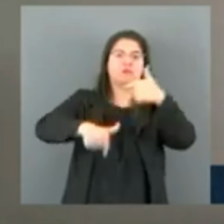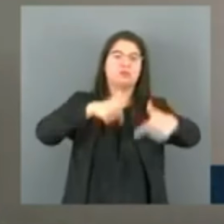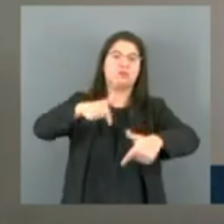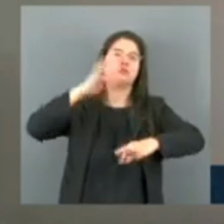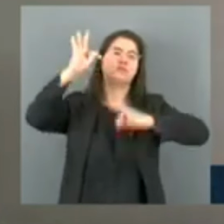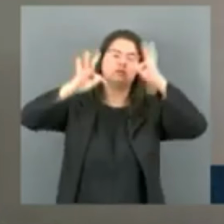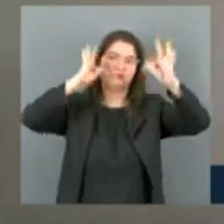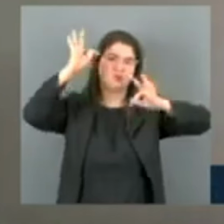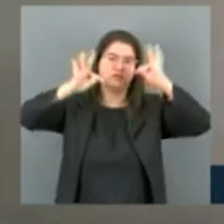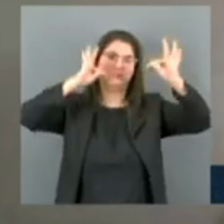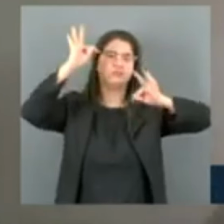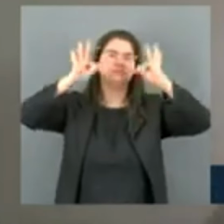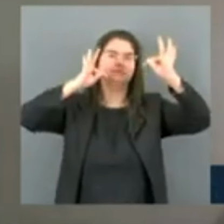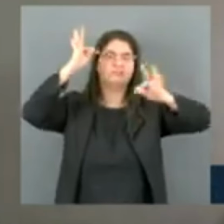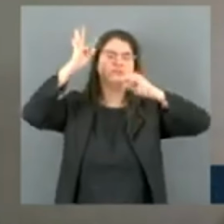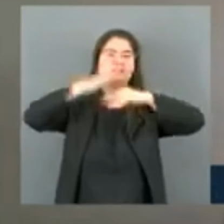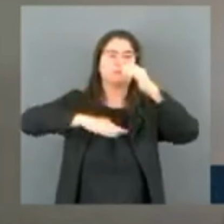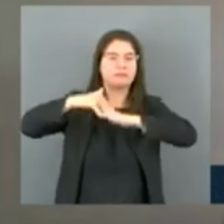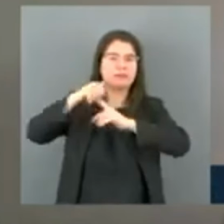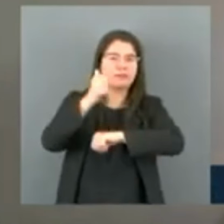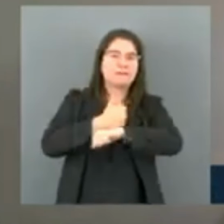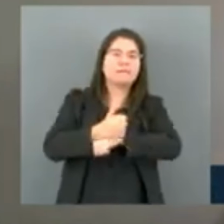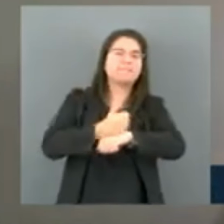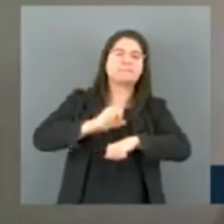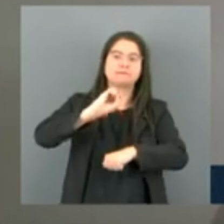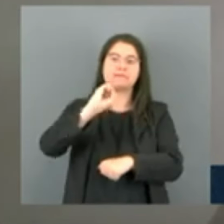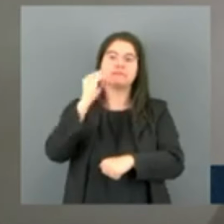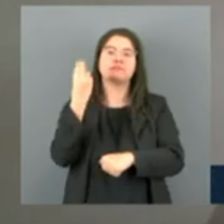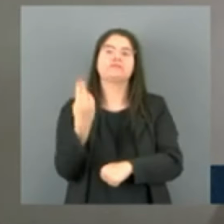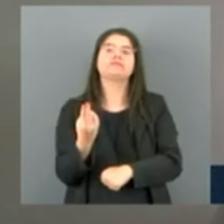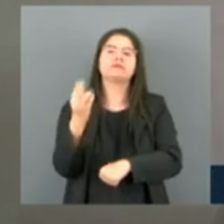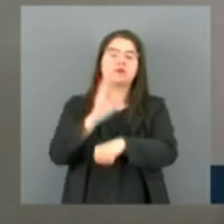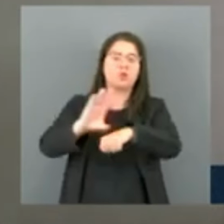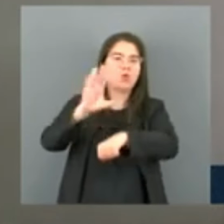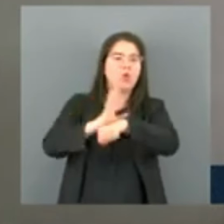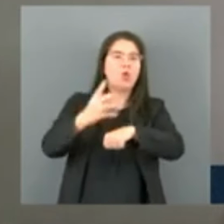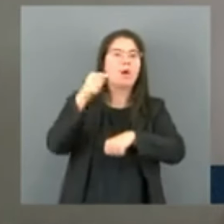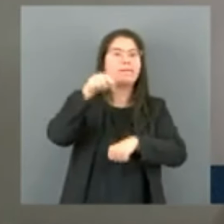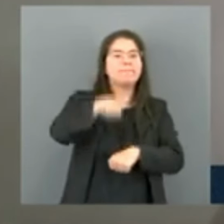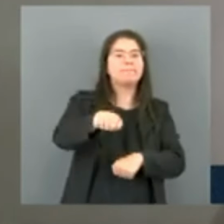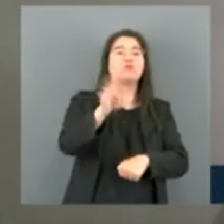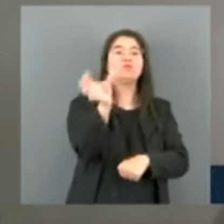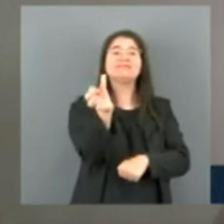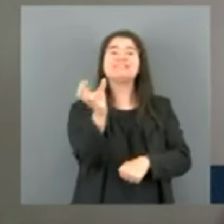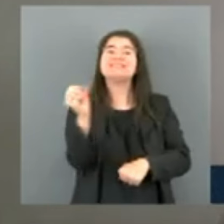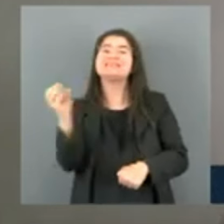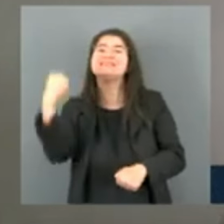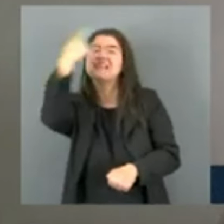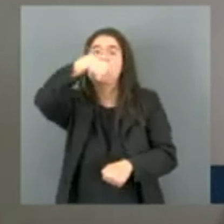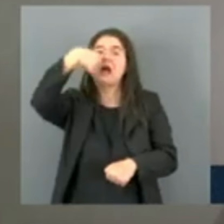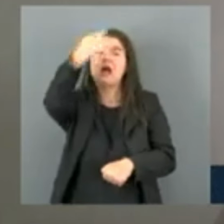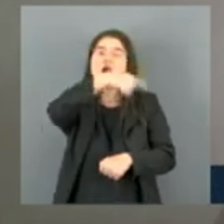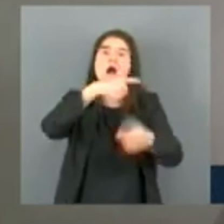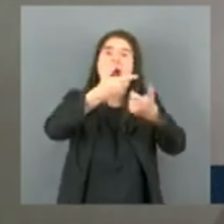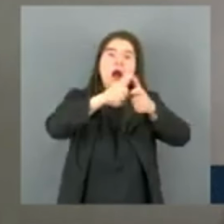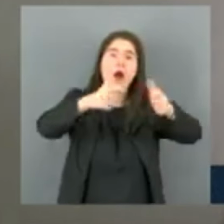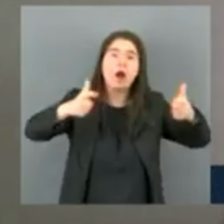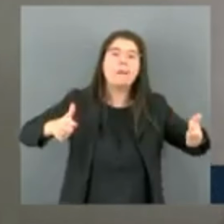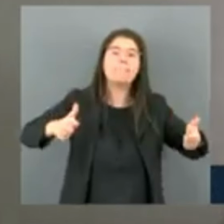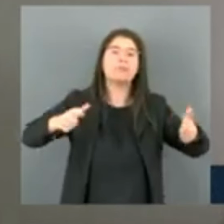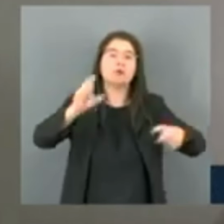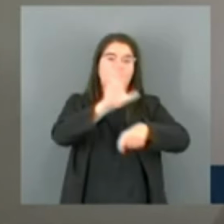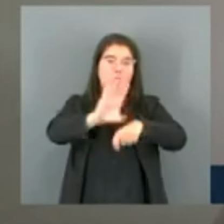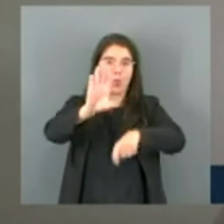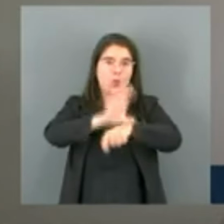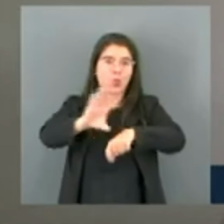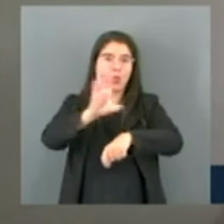né, 4 anos de atuação profissional, ou um curso com no mínimo 600 horas. A esmagadora maioria, reitero, dos cursos existentes no